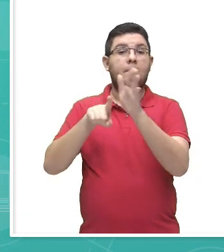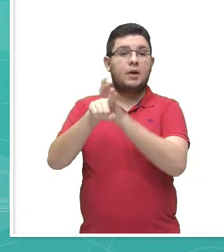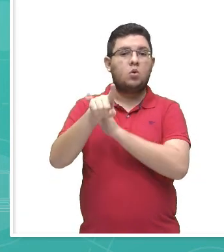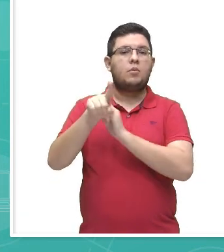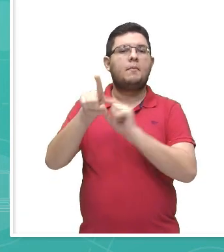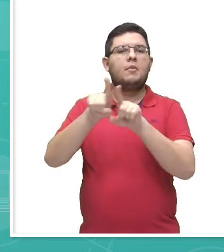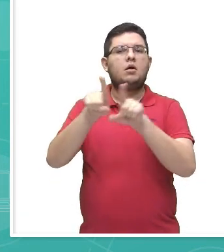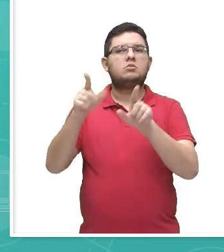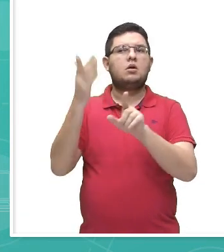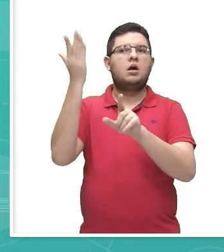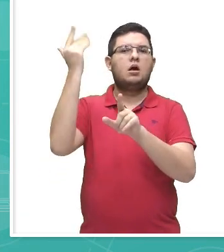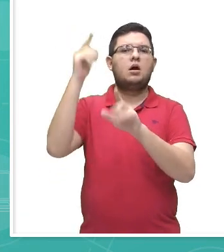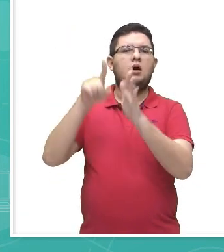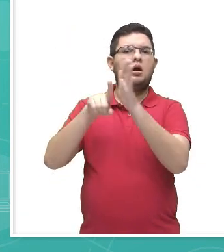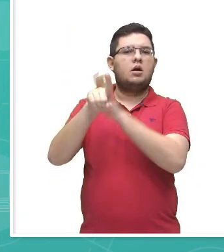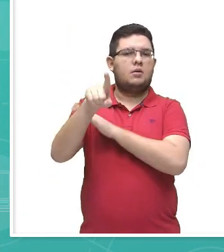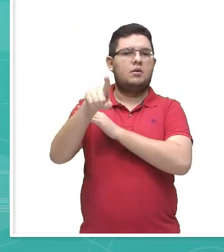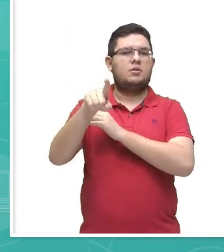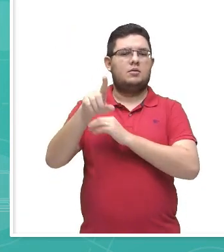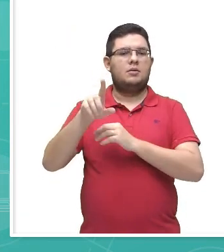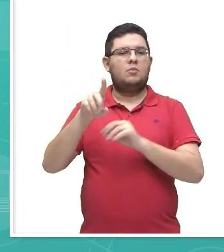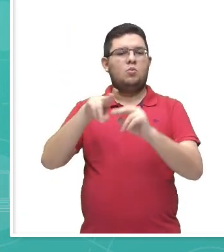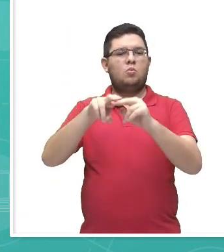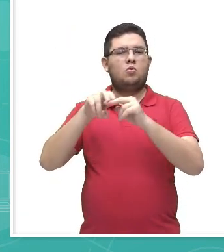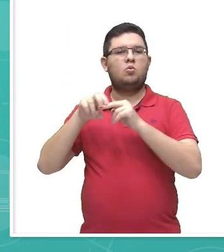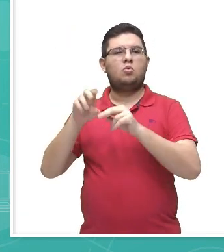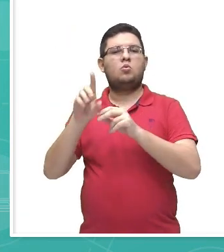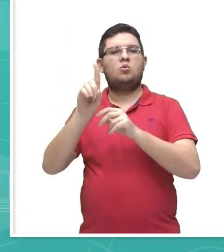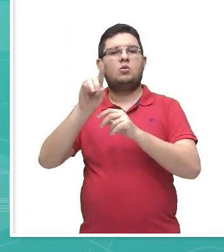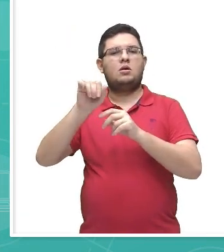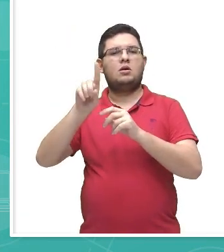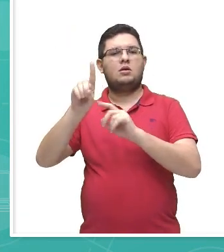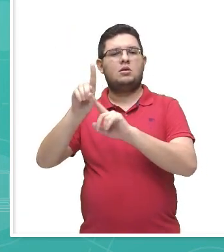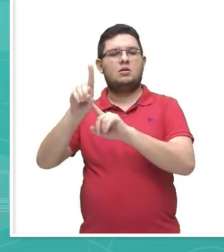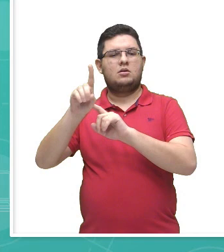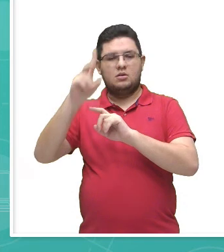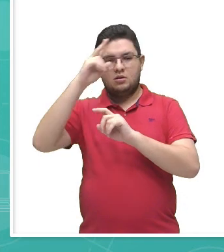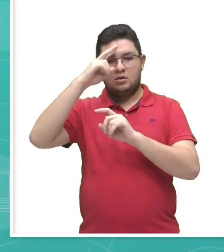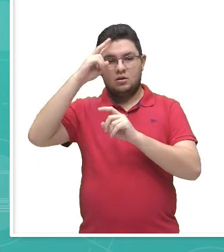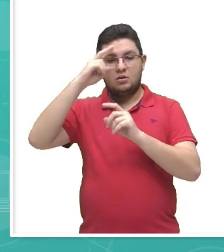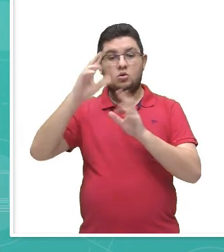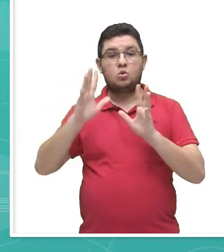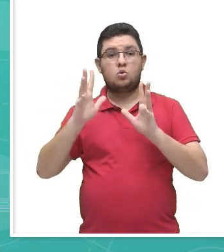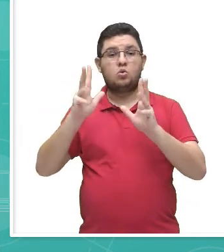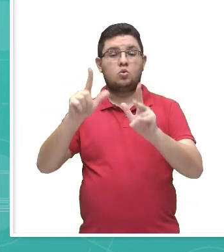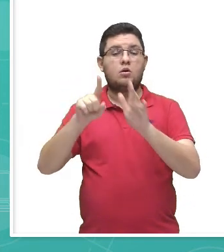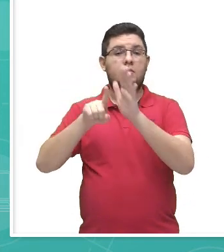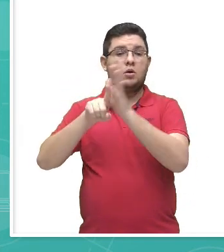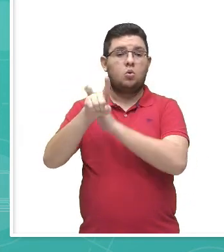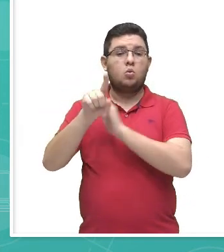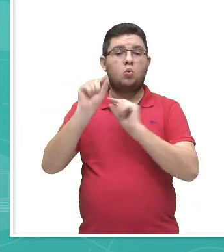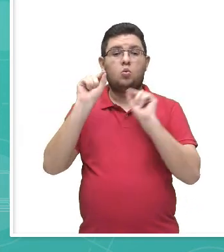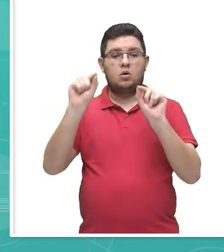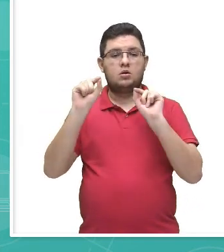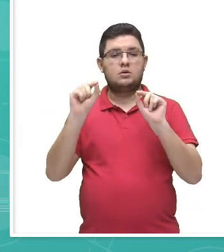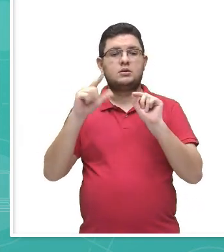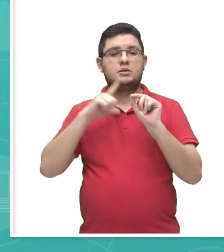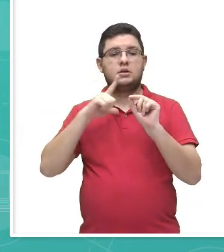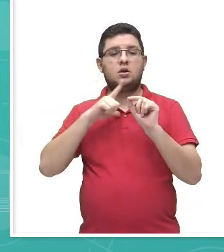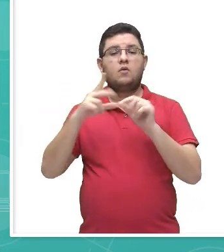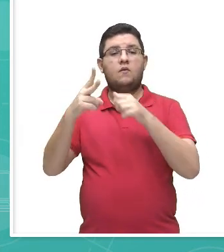né? Como vocês já sabem, provavelmente já estudaram isso, todas as perguntas em língua inglesa vai ter um